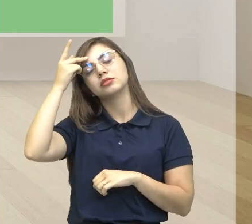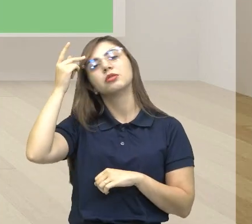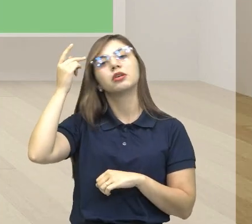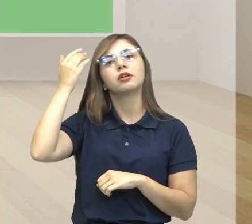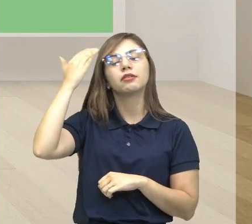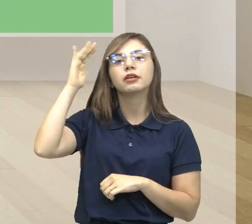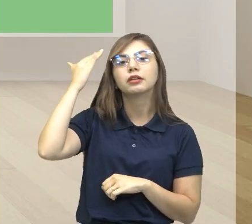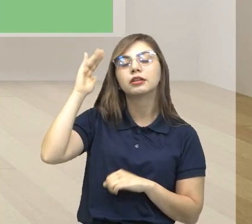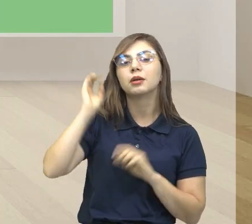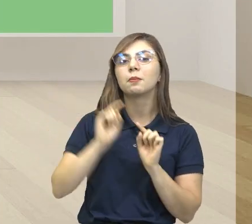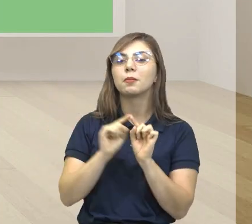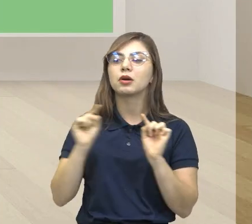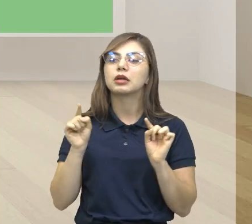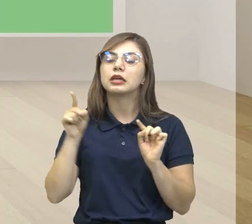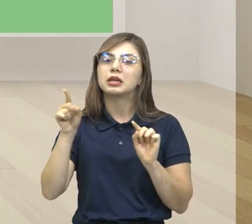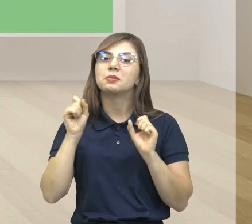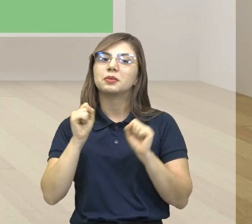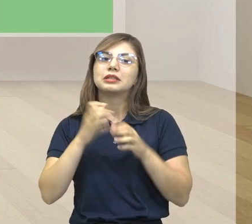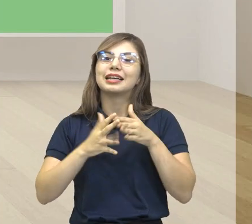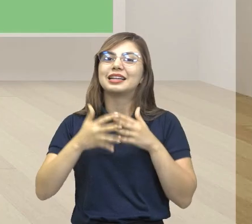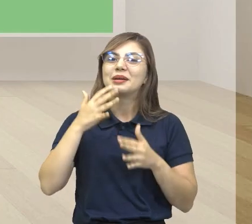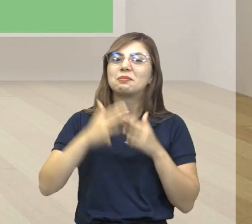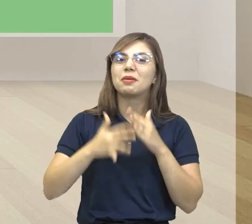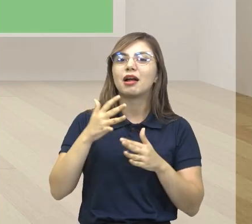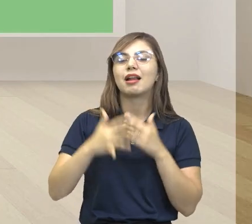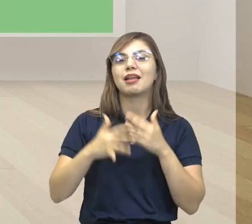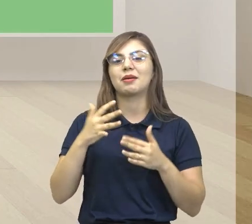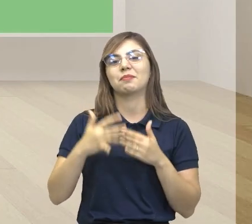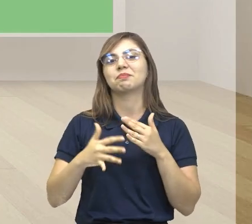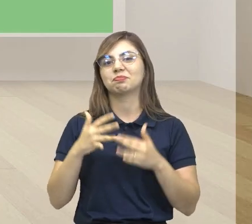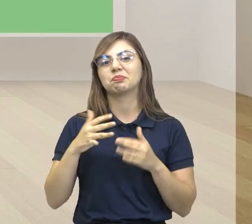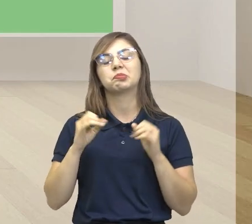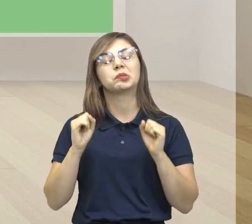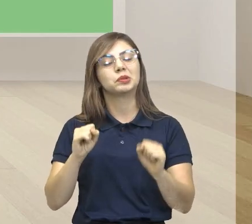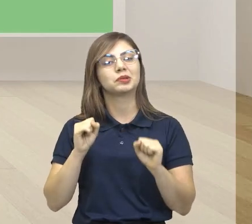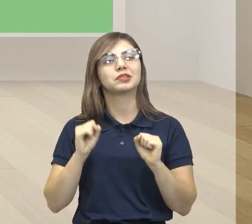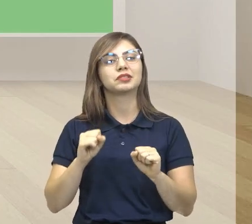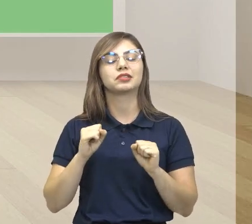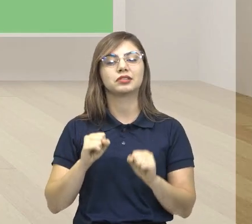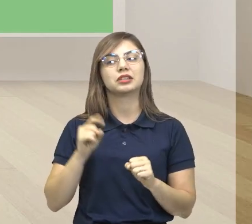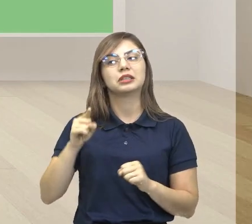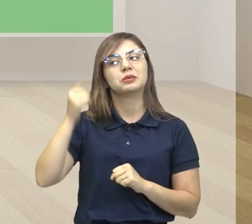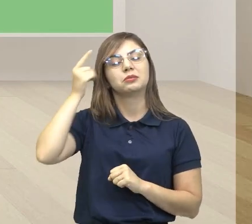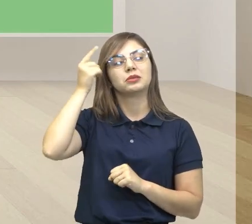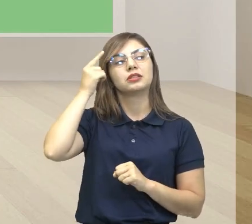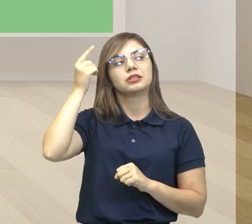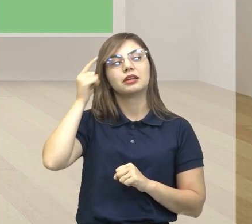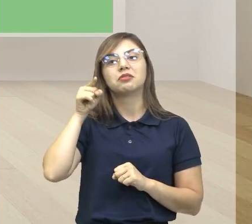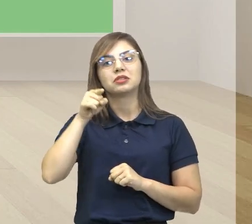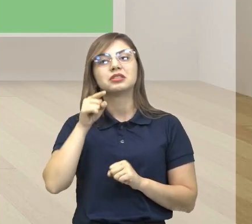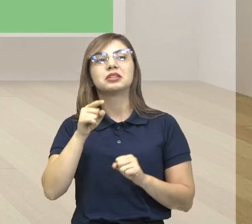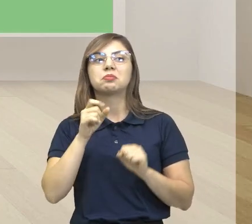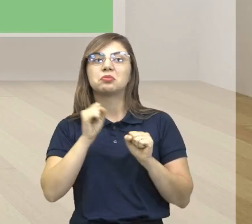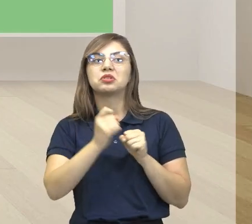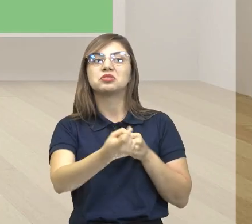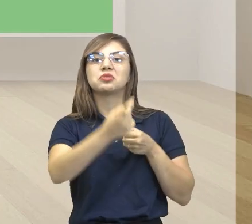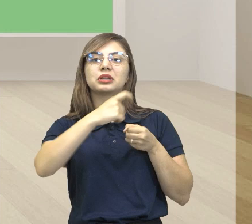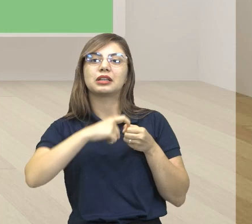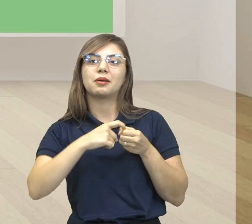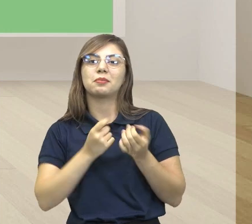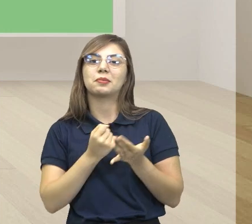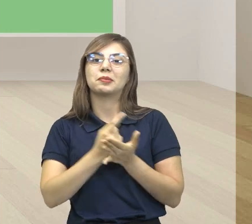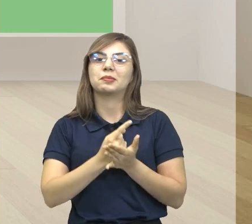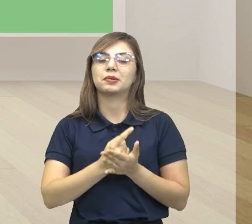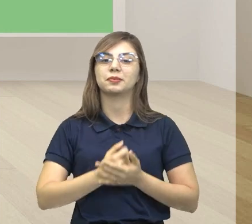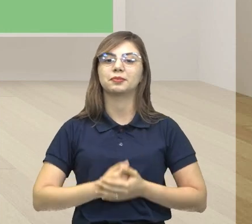mas num primeiro momento isso pode causar um estranhamento em determinadas situações onde está ocorrendo a comunicação. Então, a